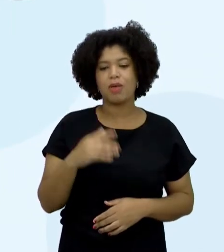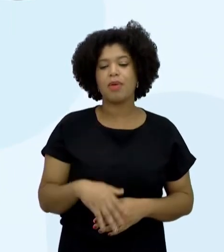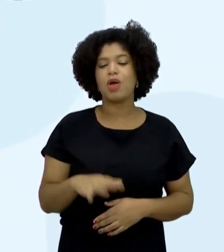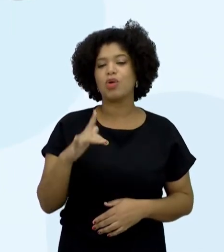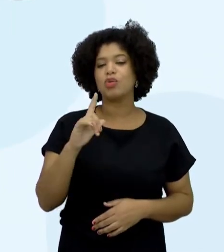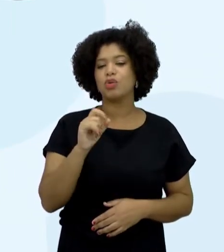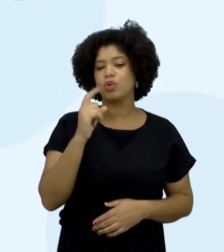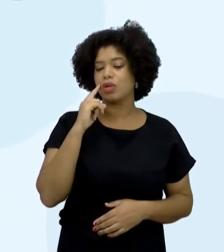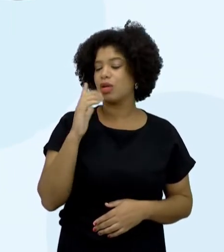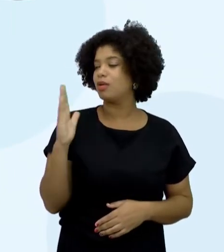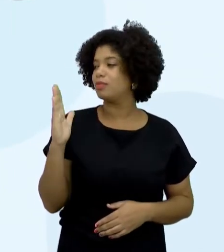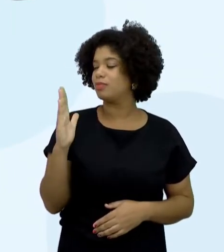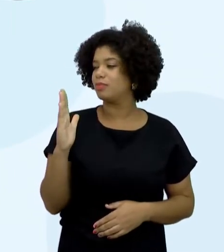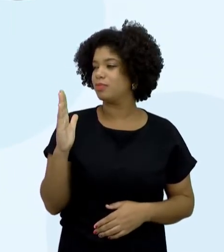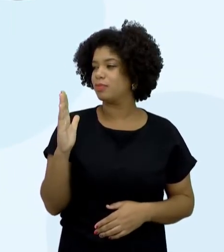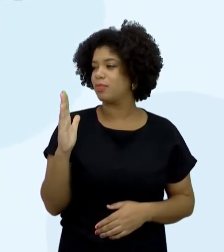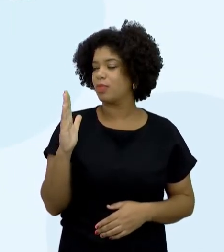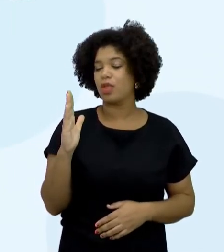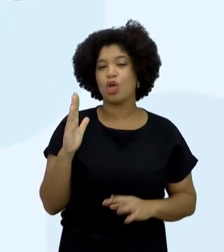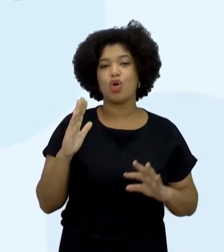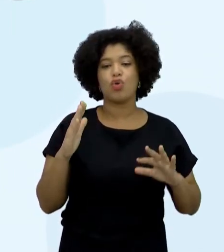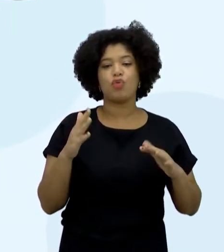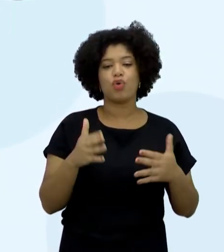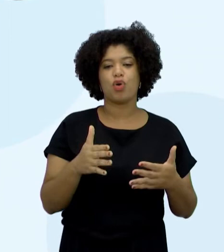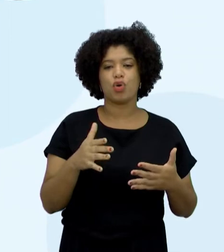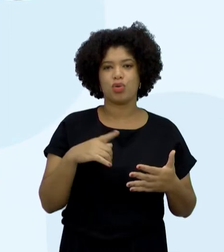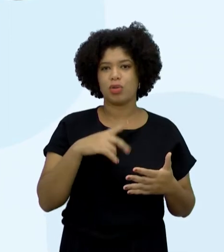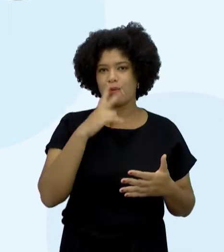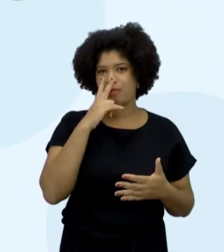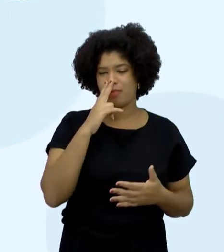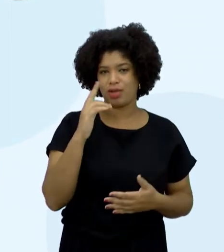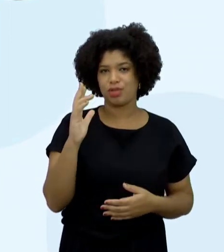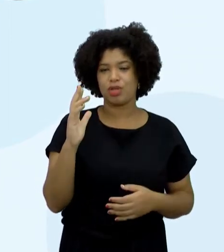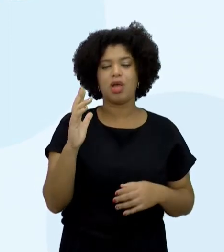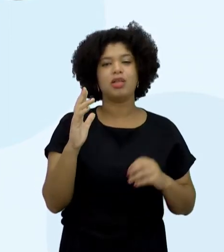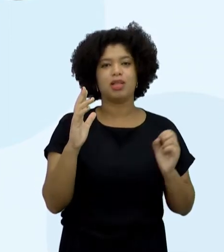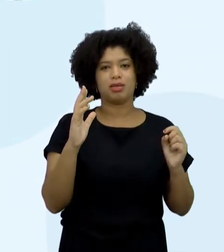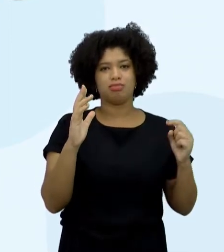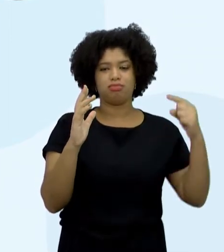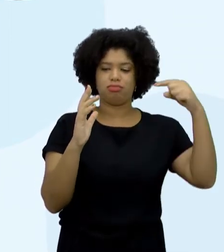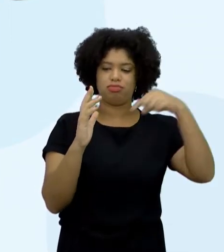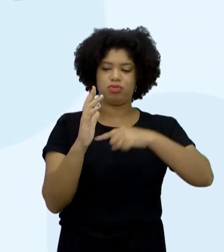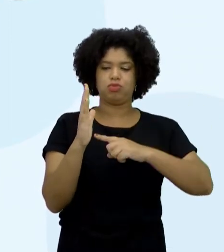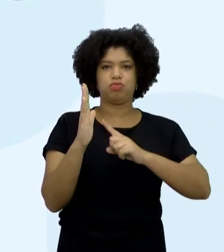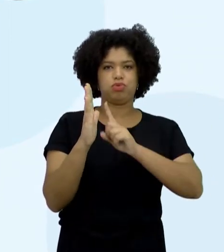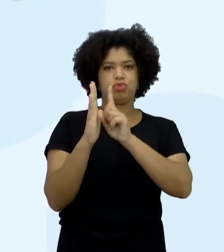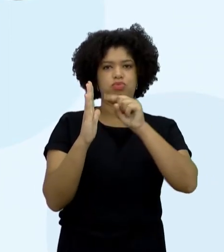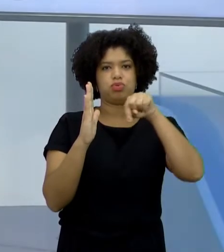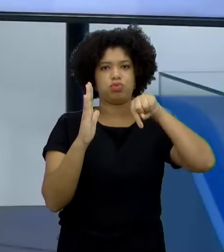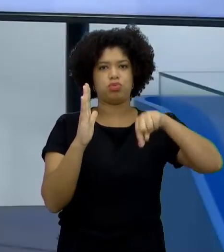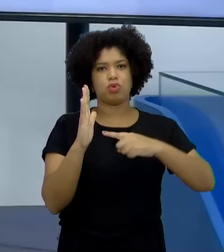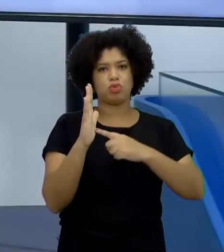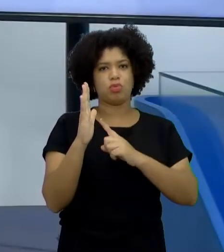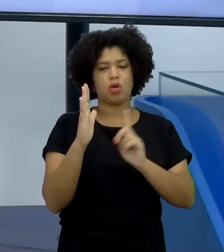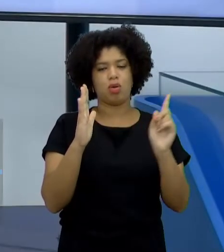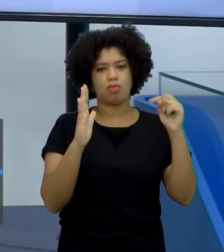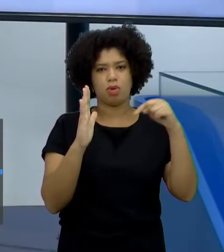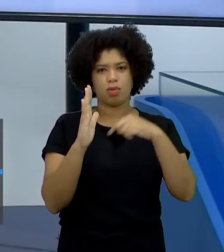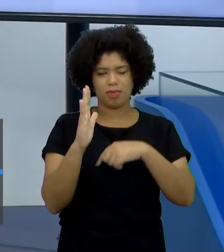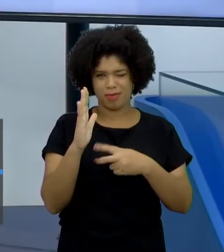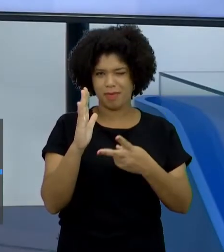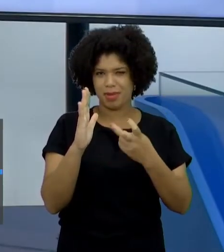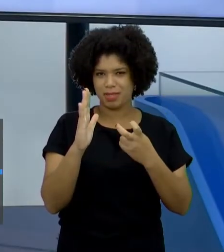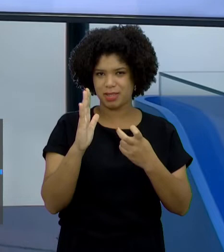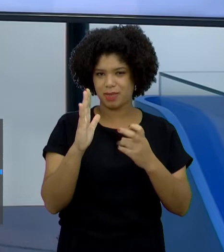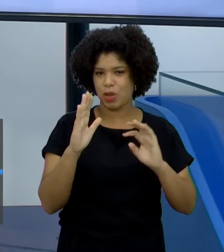vai acontecer é que nesse foco aí vai ter uma concentração de raios passando. Pegou aí